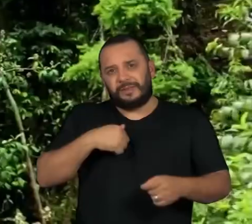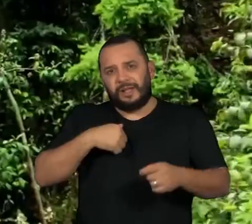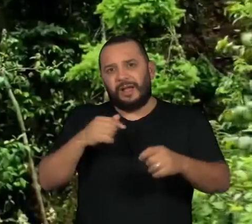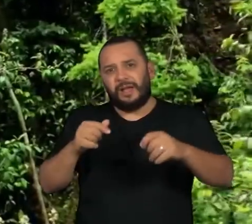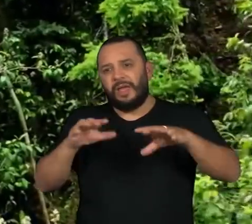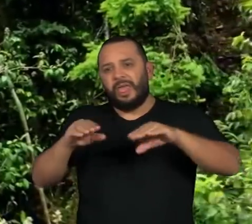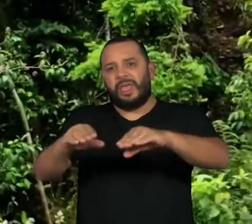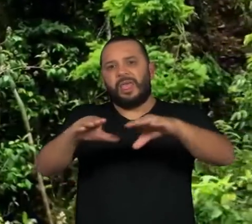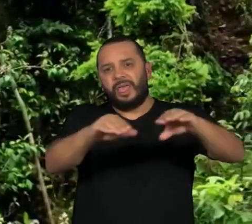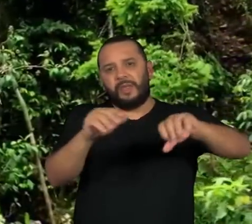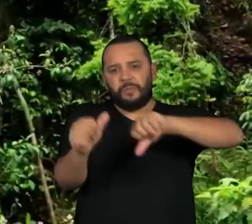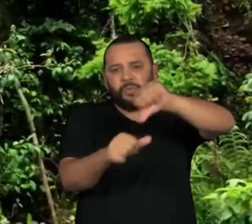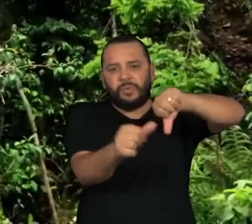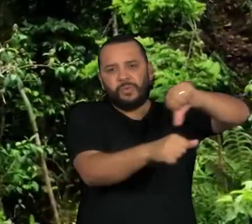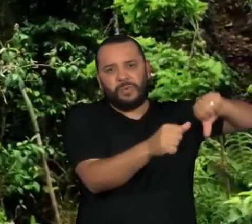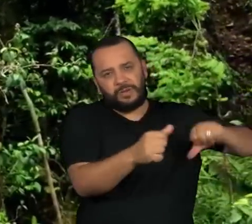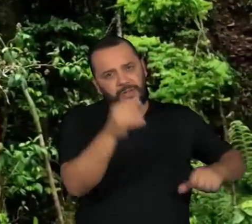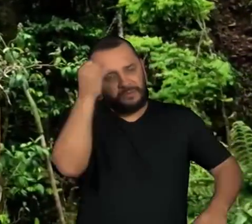mudança.